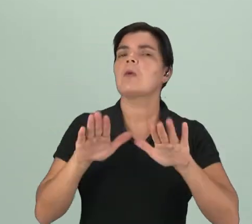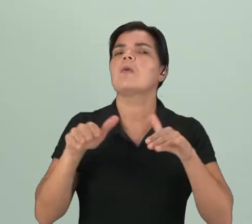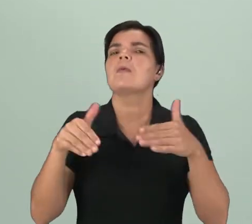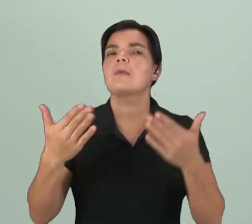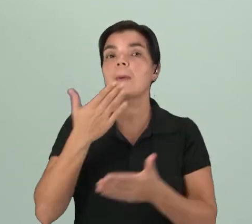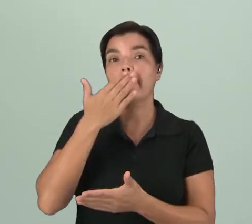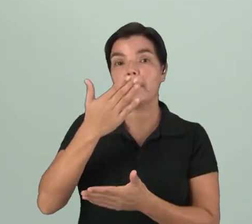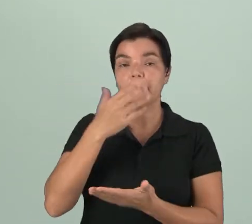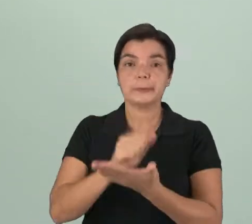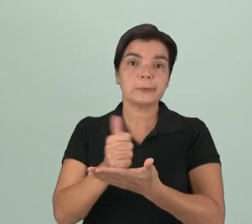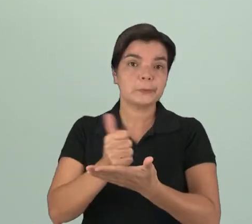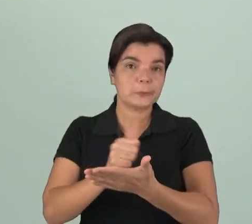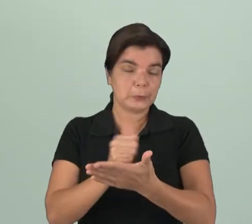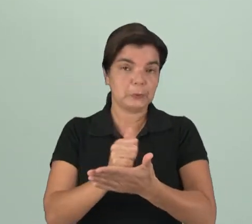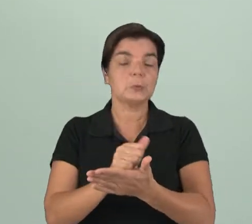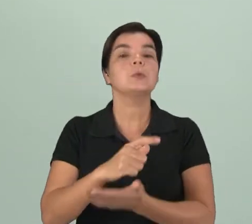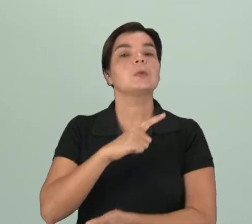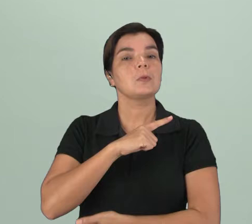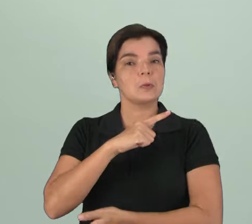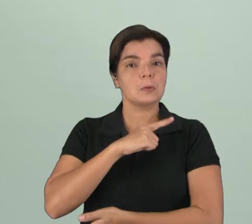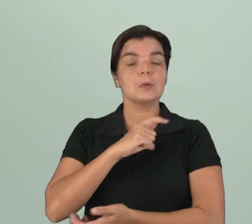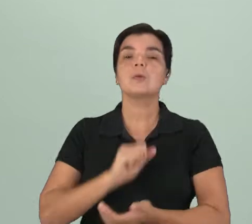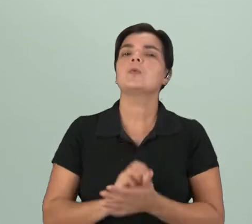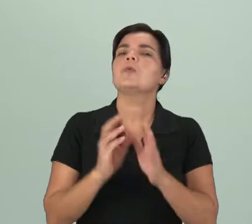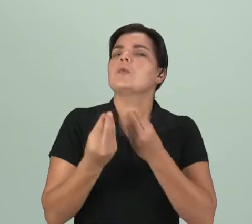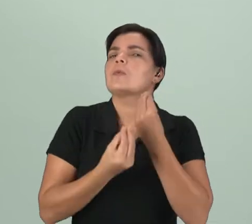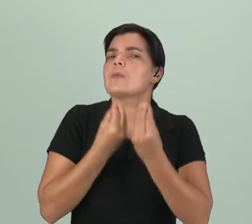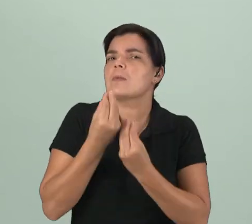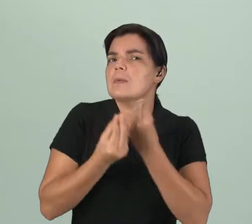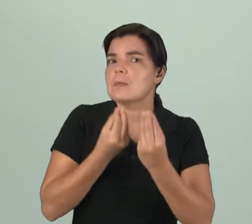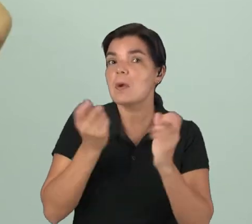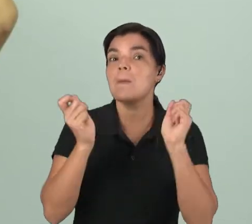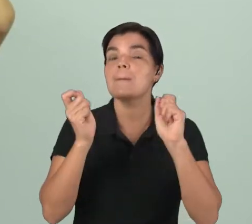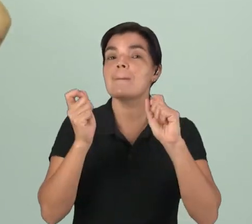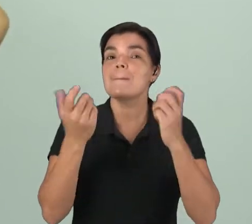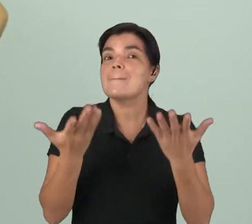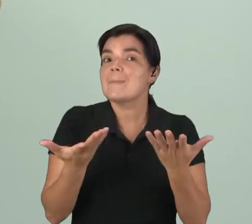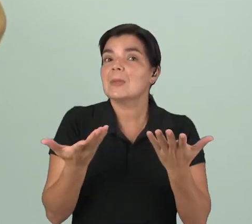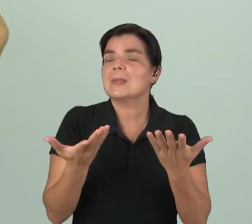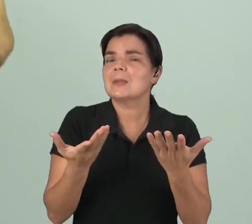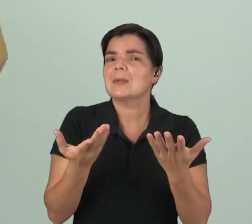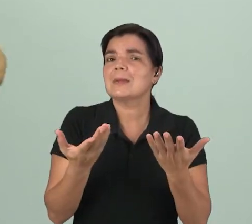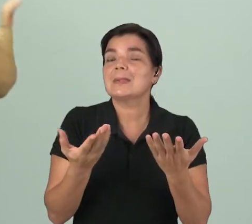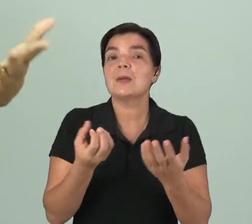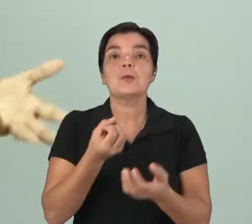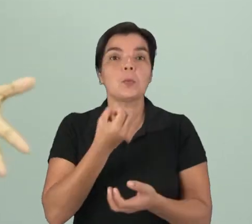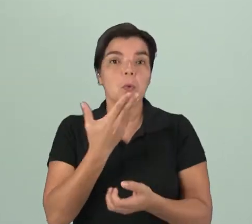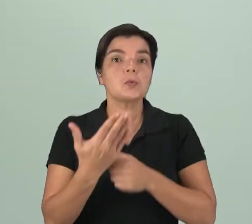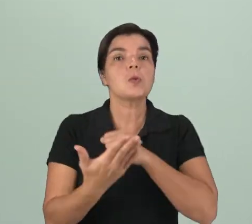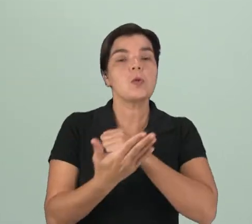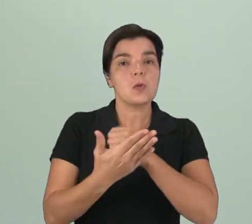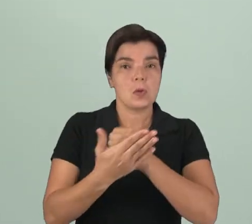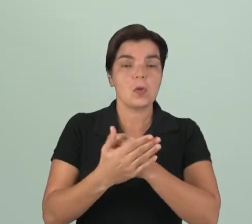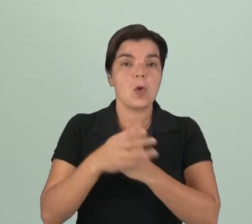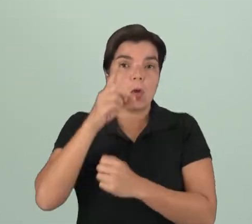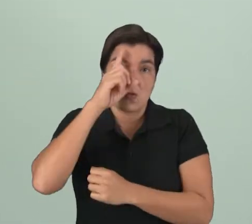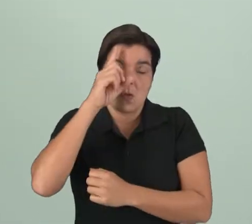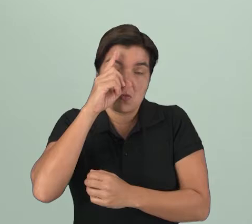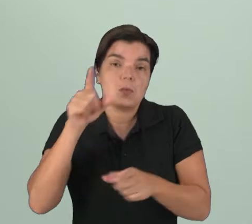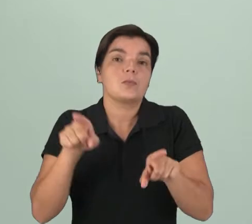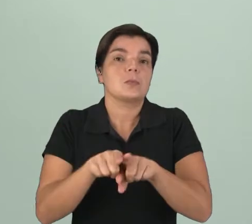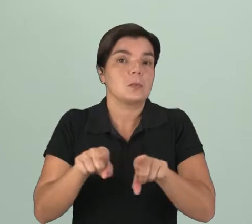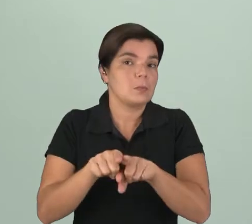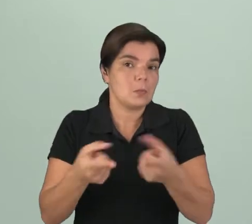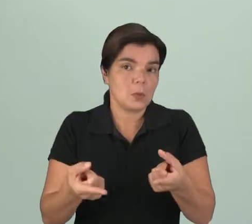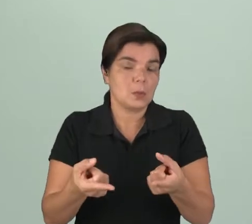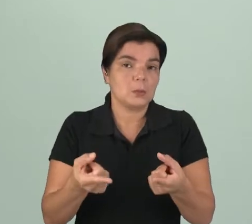são os tipos de jogos eletrônicos que nós temos e como que eles podem nos beneficiar durante o nosso dia a dia,